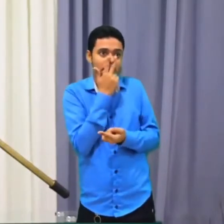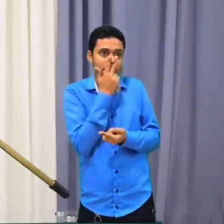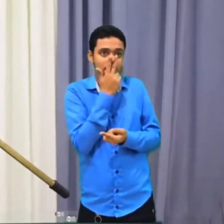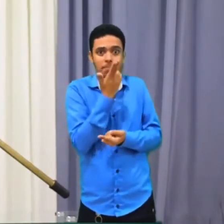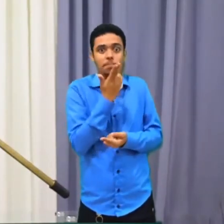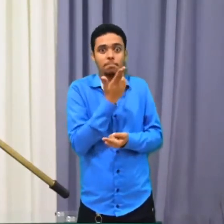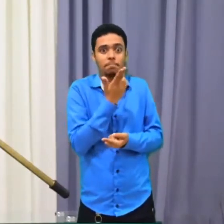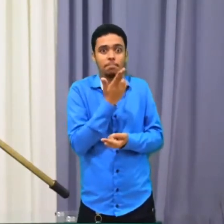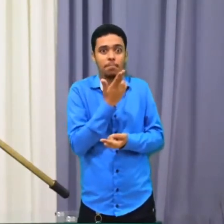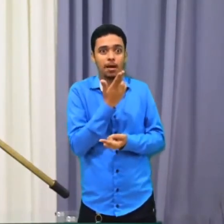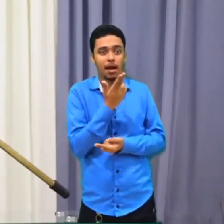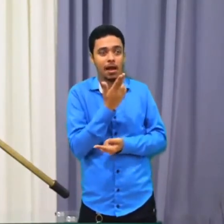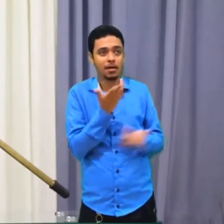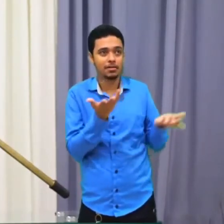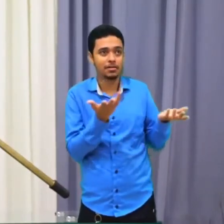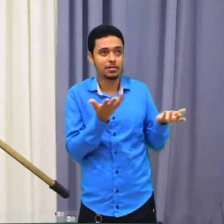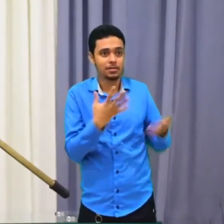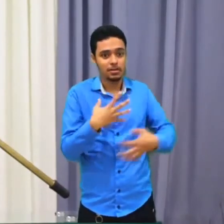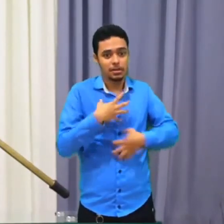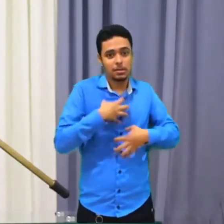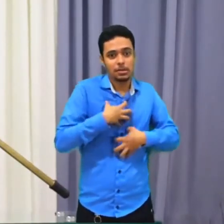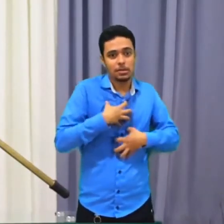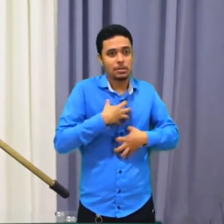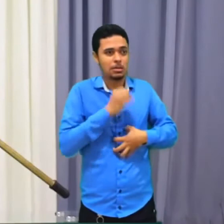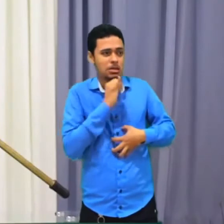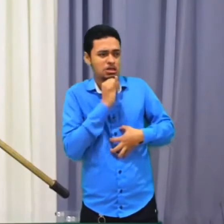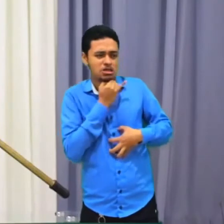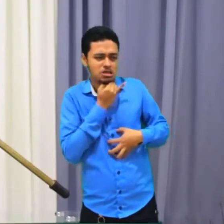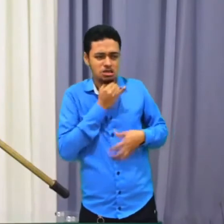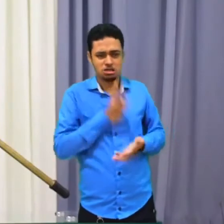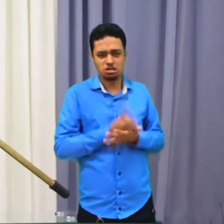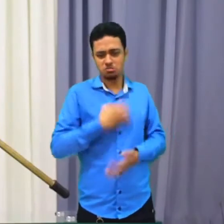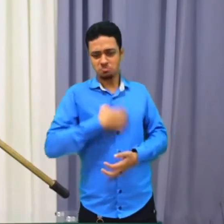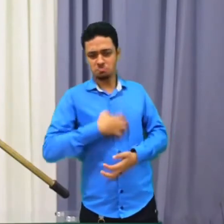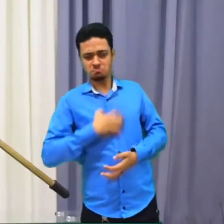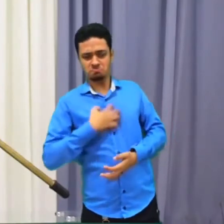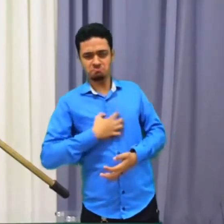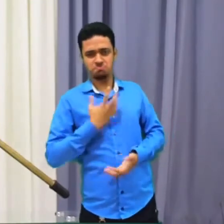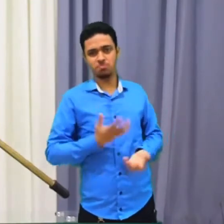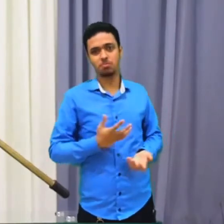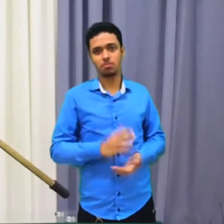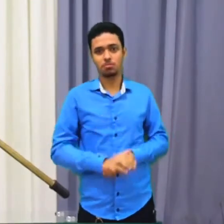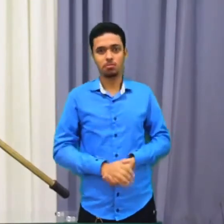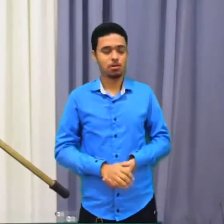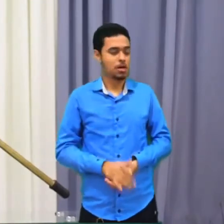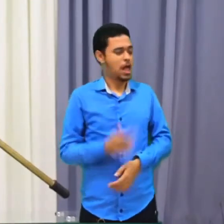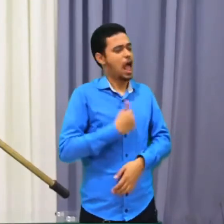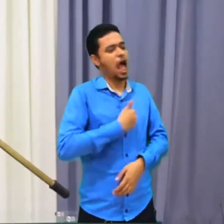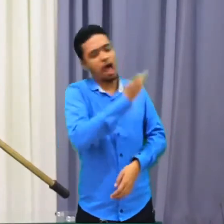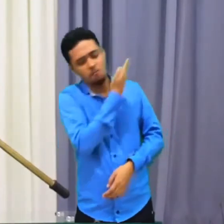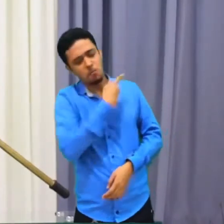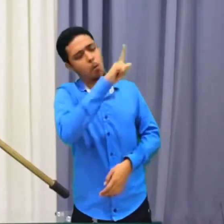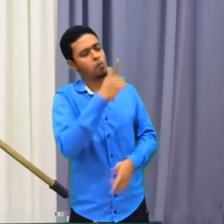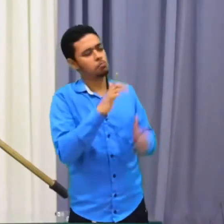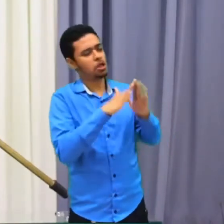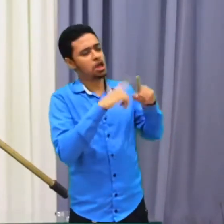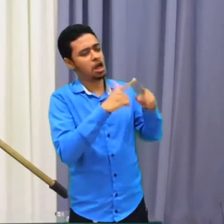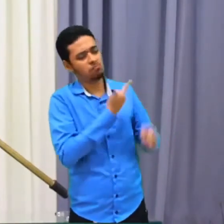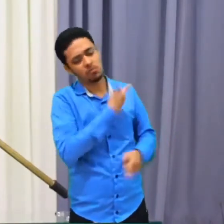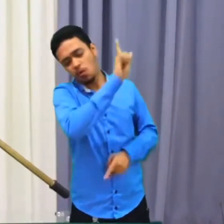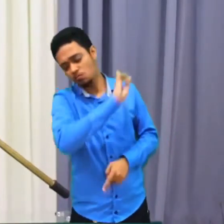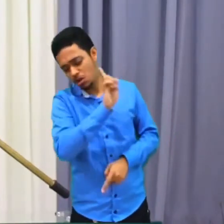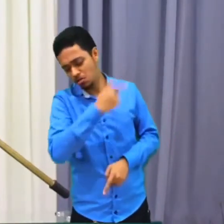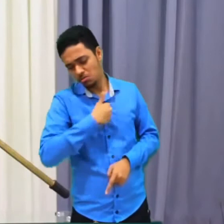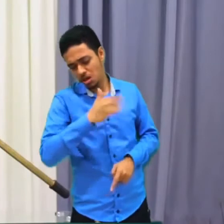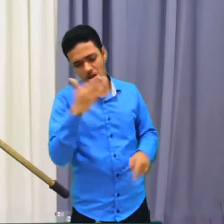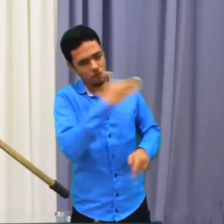todo quebrado, ele já está todo magoado, todo chateado, já está dizendo: eu vou para outra igreja, vou me